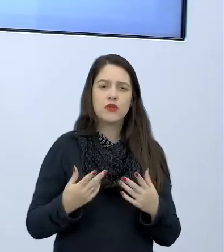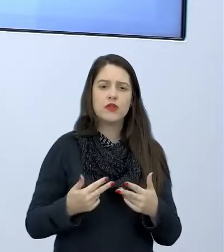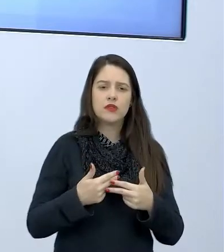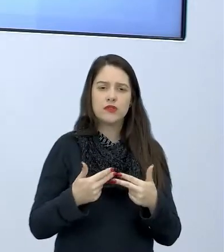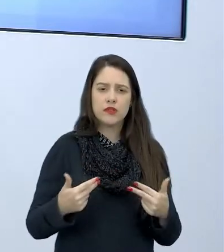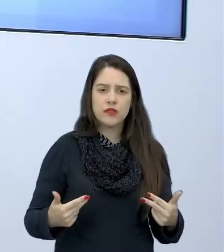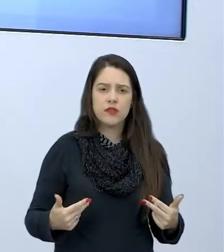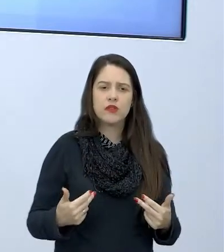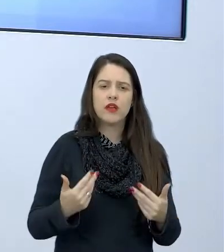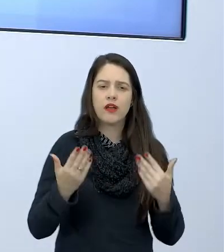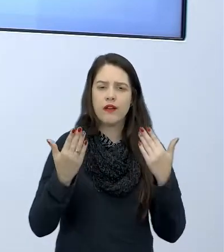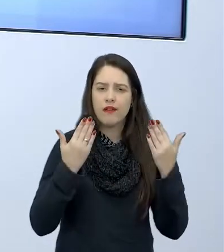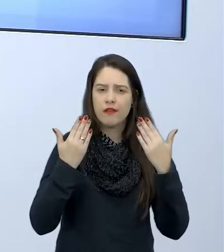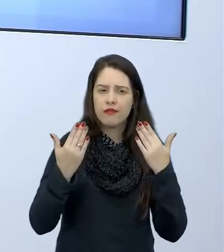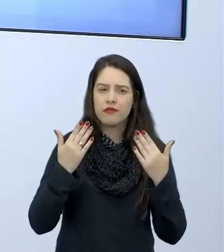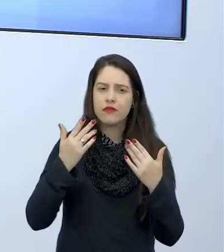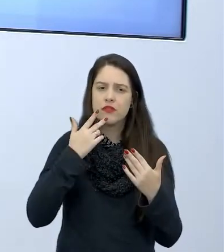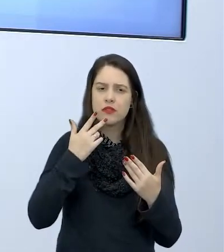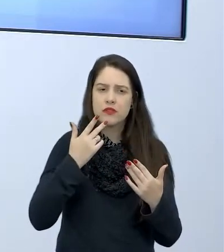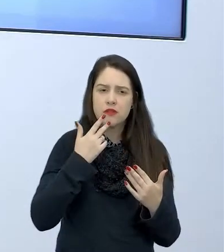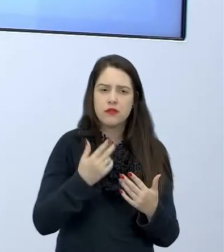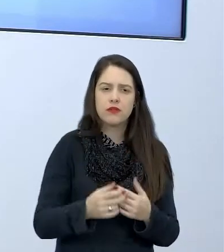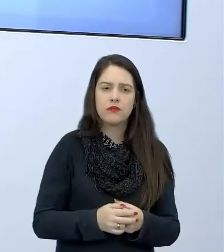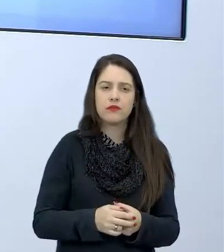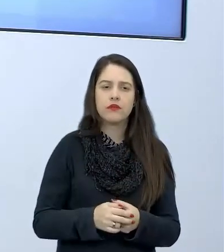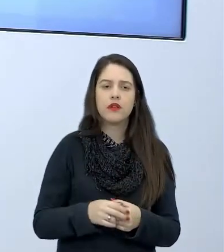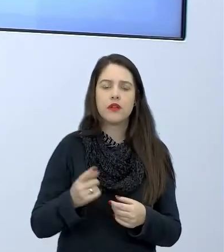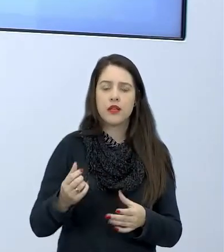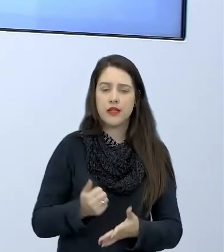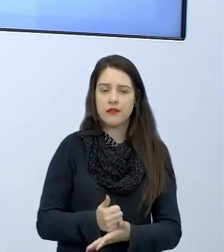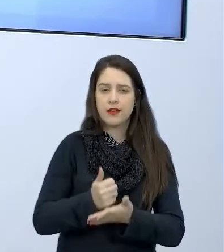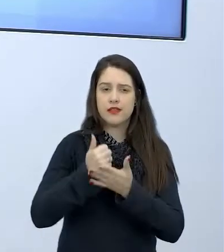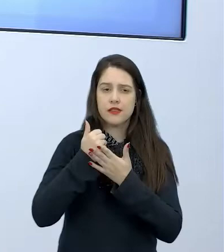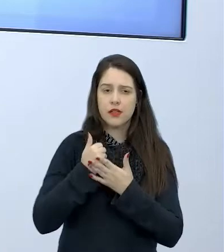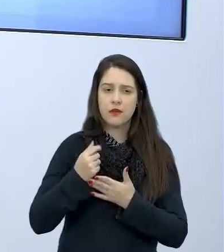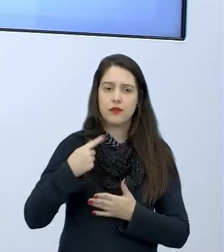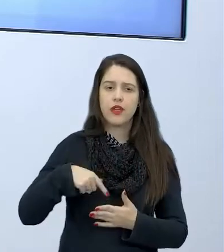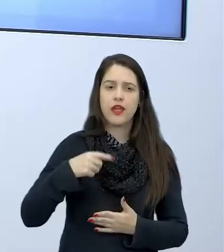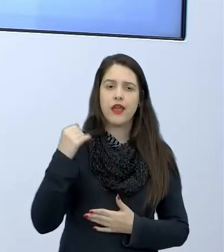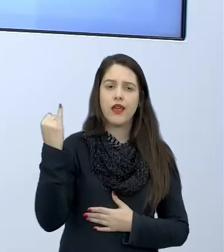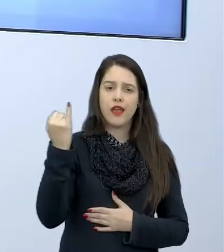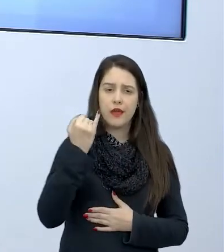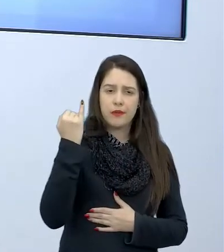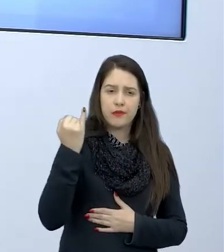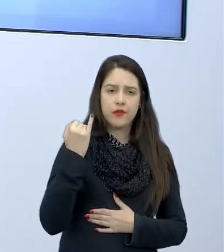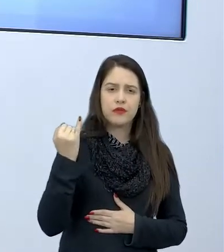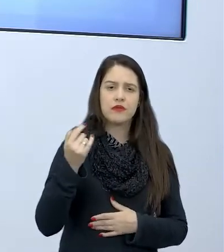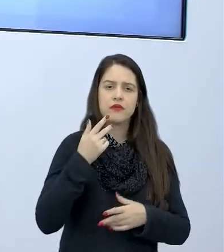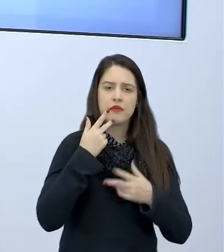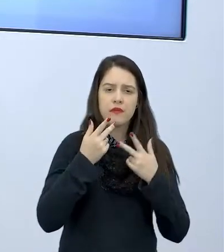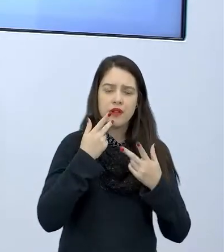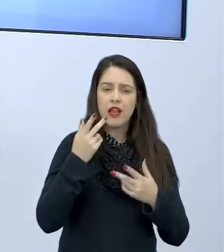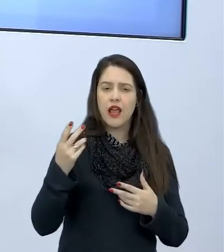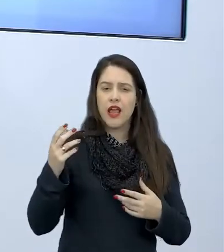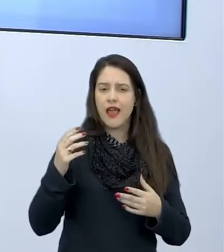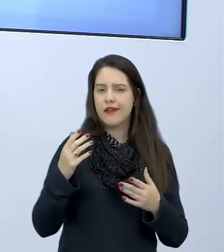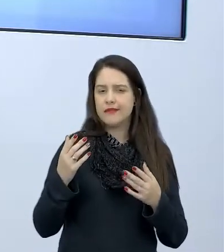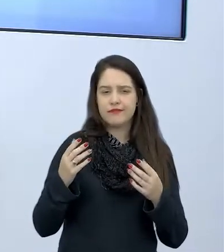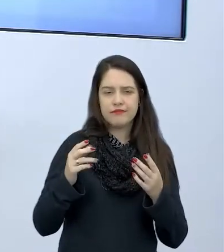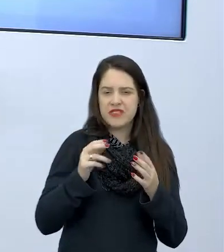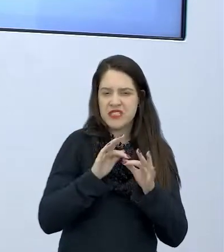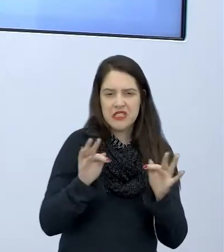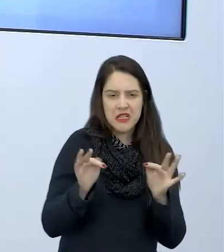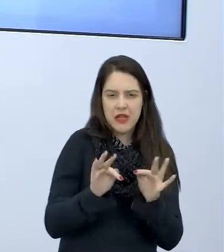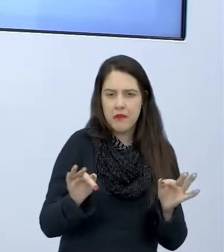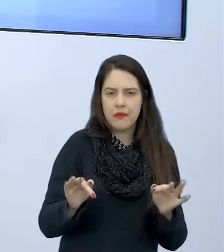né? Mas a questão, quando a gente fala sobre os povos africanos que trouxeram para cá, é muito importante que a gente não fale de maneira rasa,